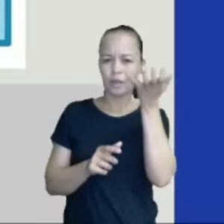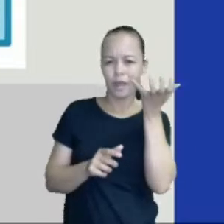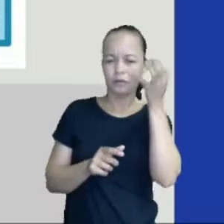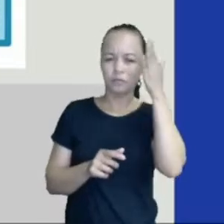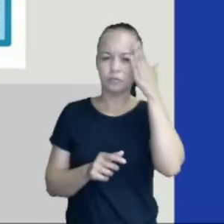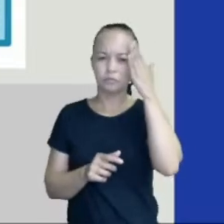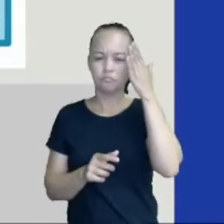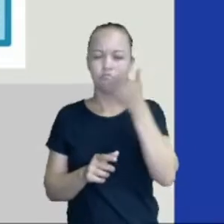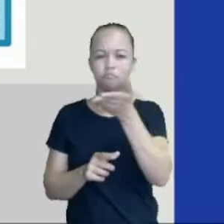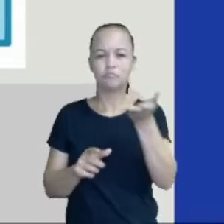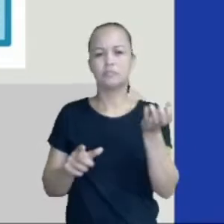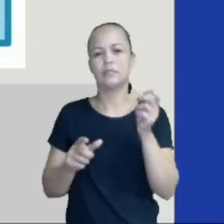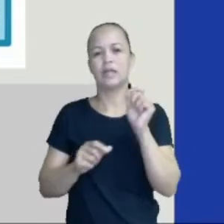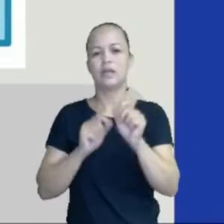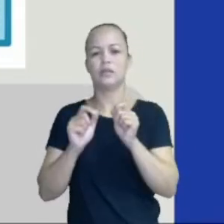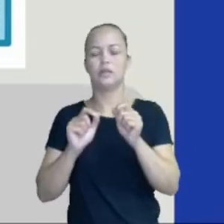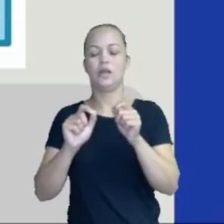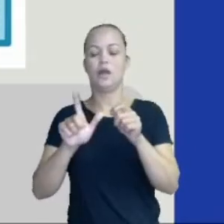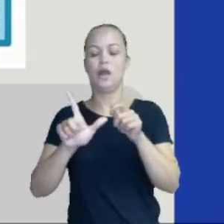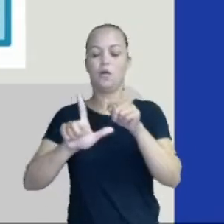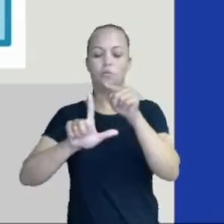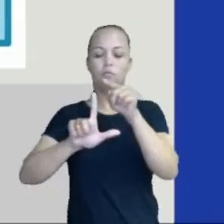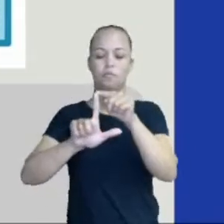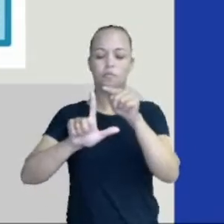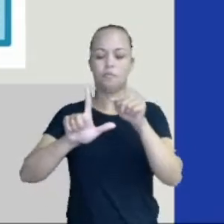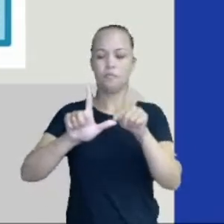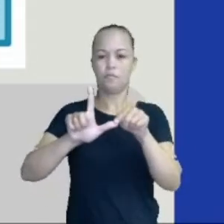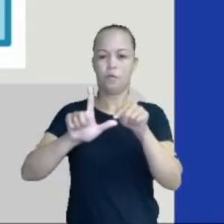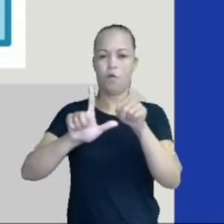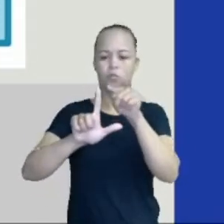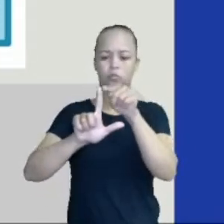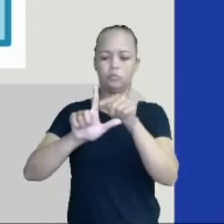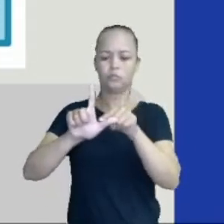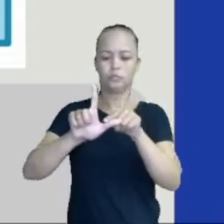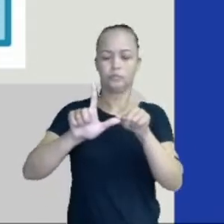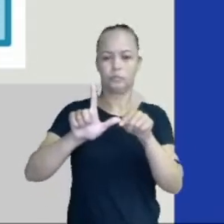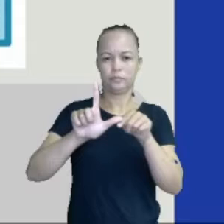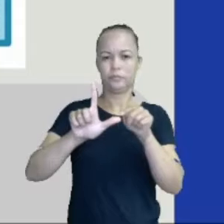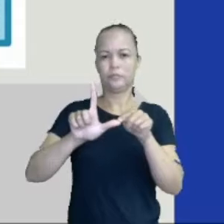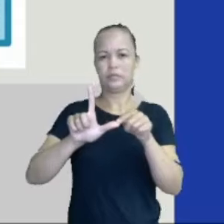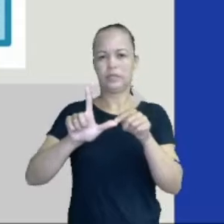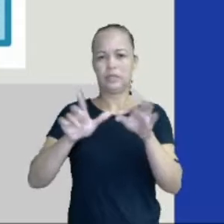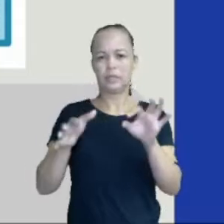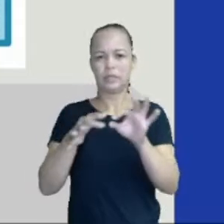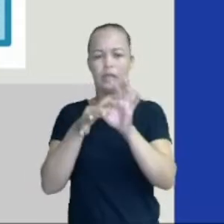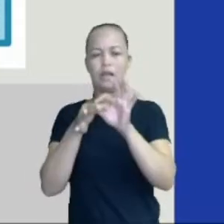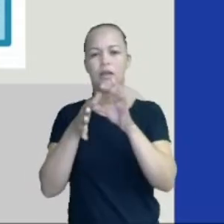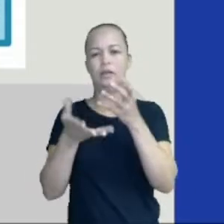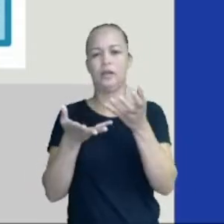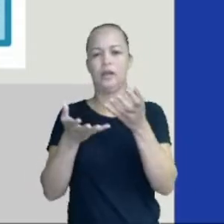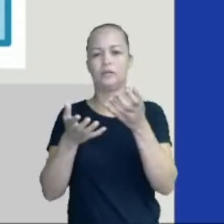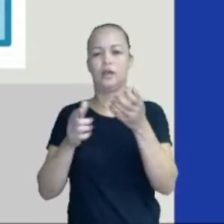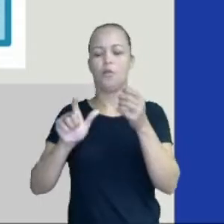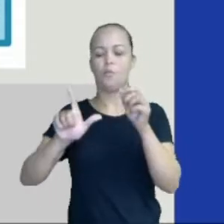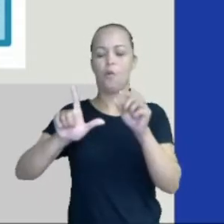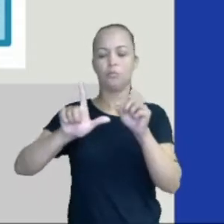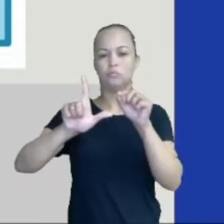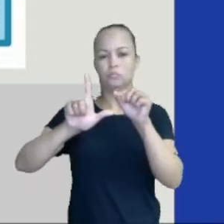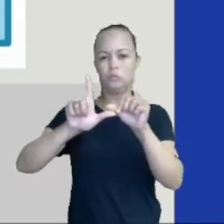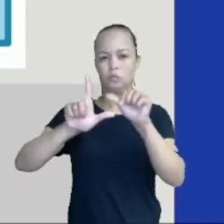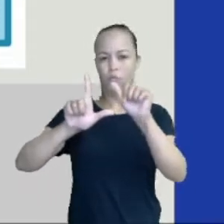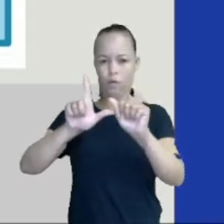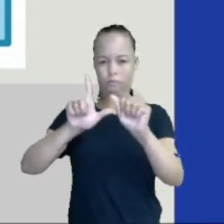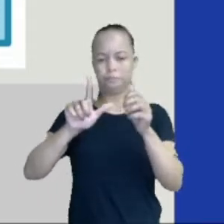esse ponto aqui, que traz as duas semirretas interligadas, é o ponto A, beleza? Então, saindo aqui